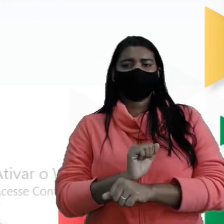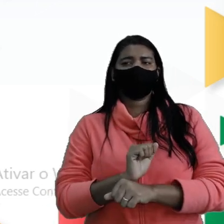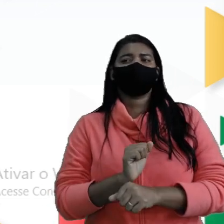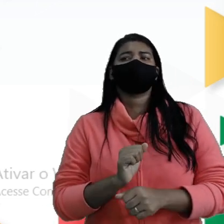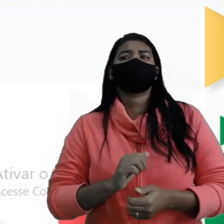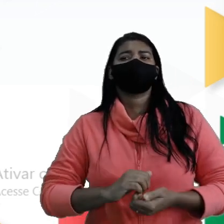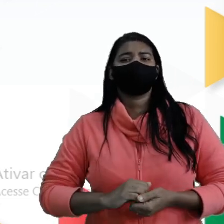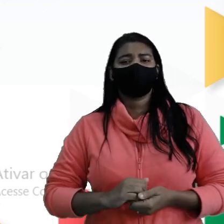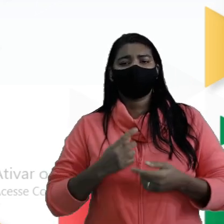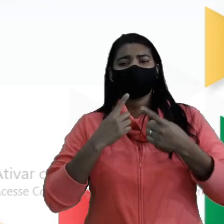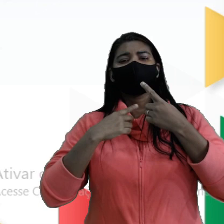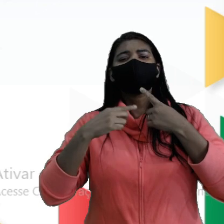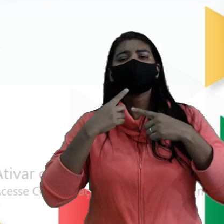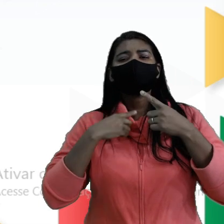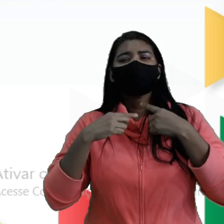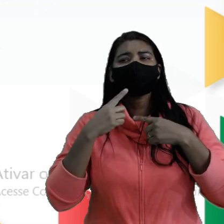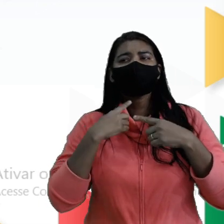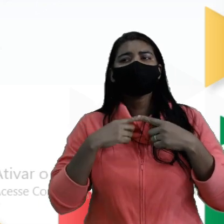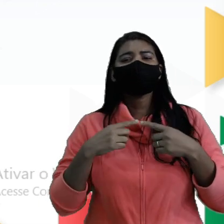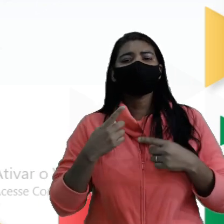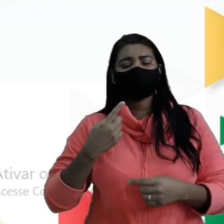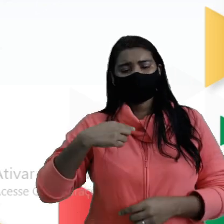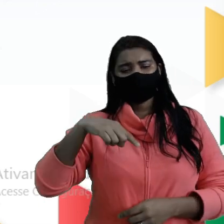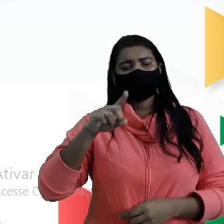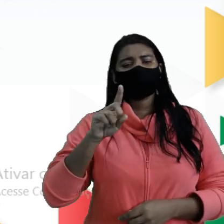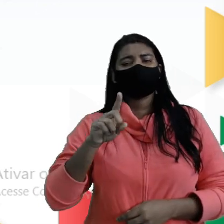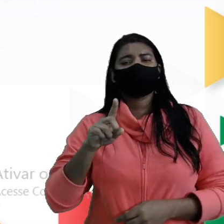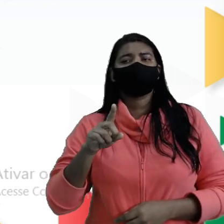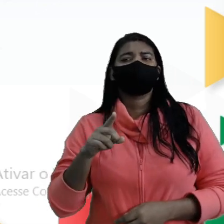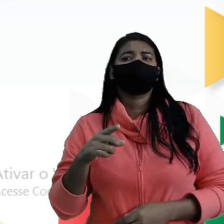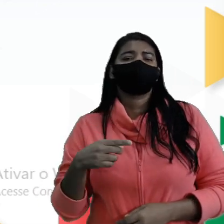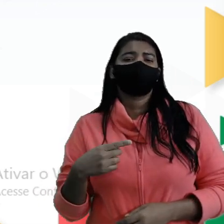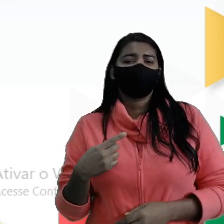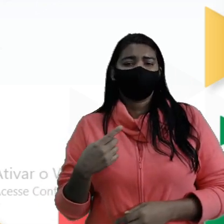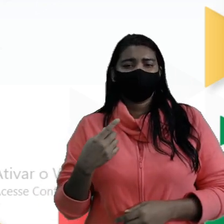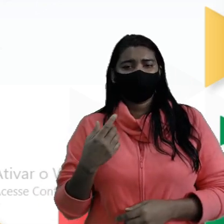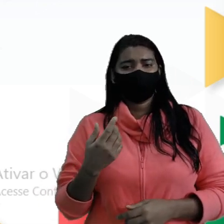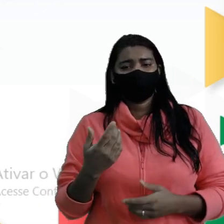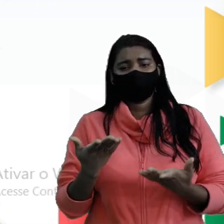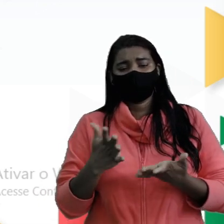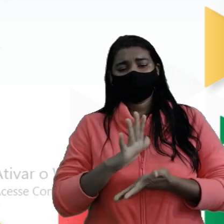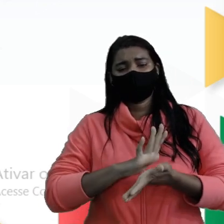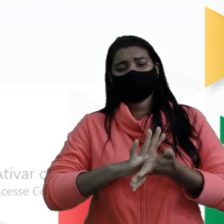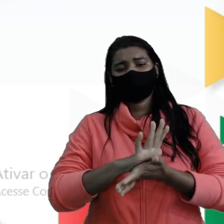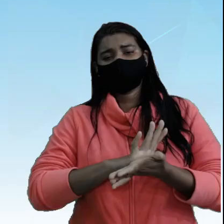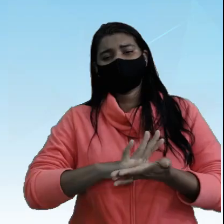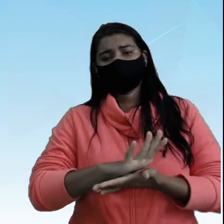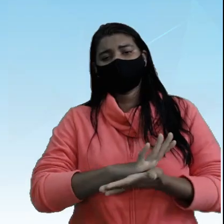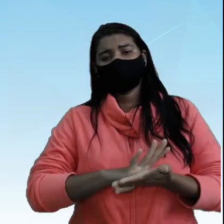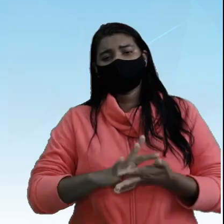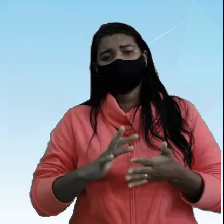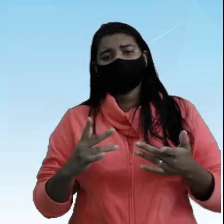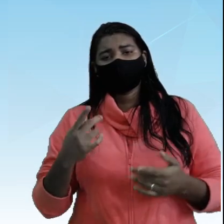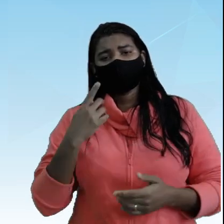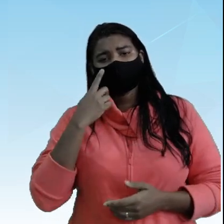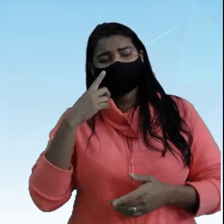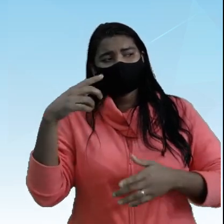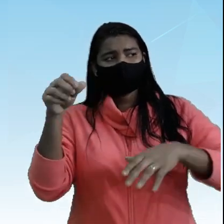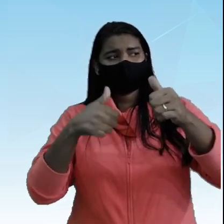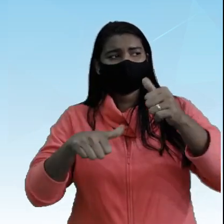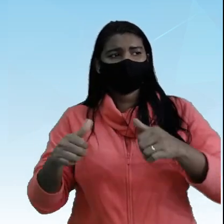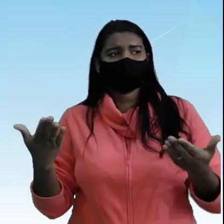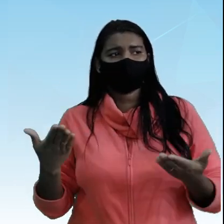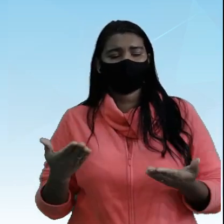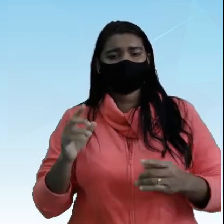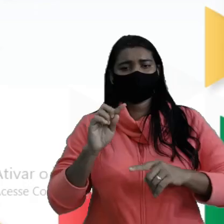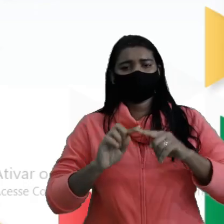cio, vontade, a vontade de ir, e o quase nada. Aí veja só, nessa